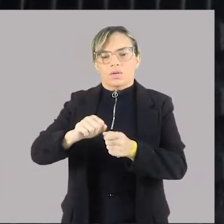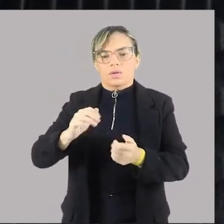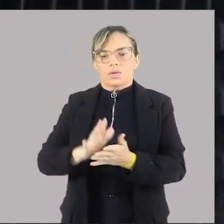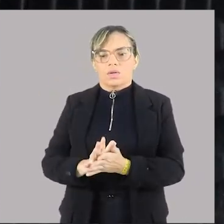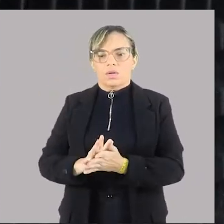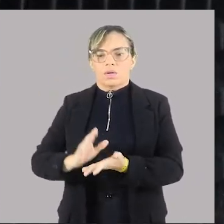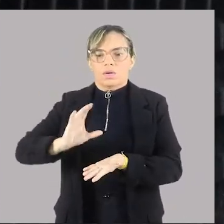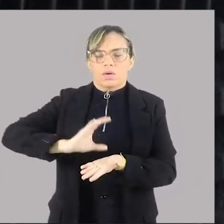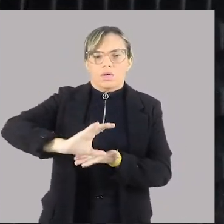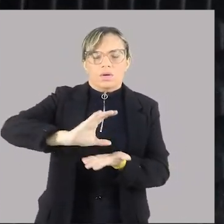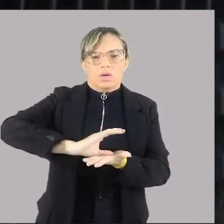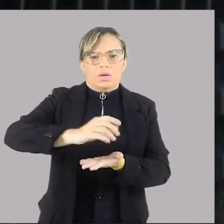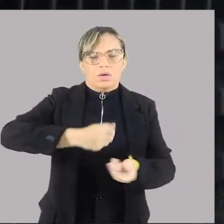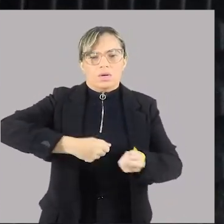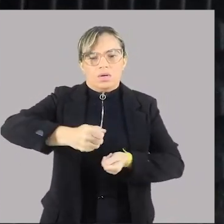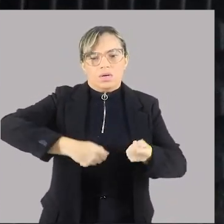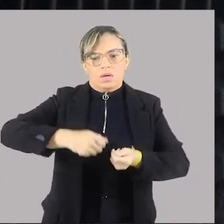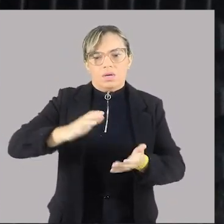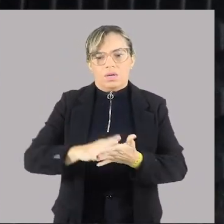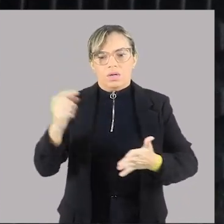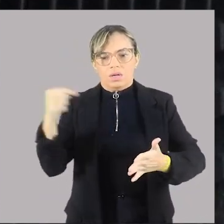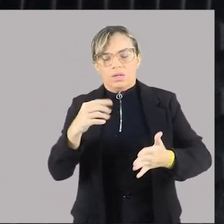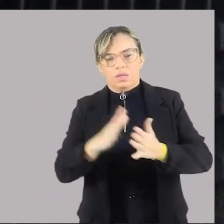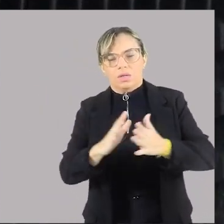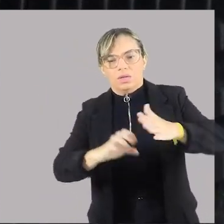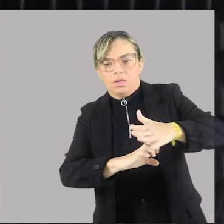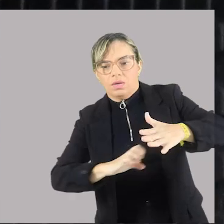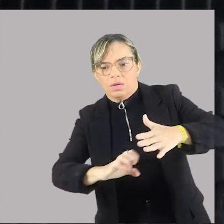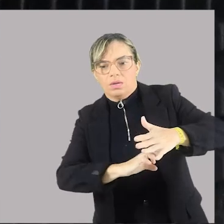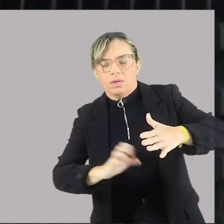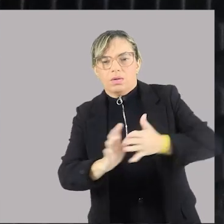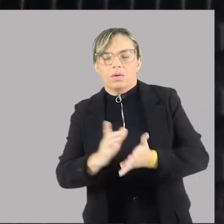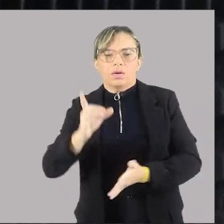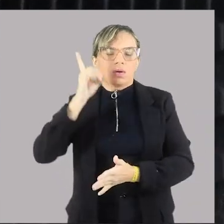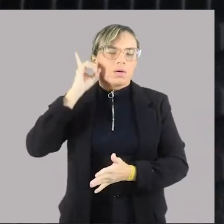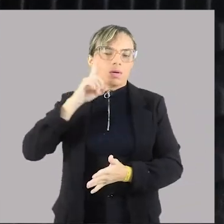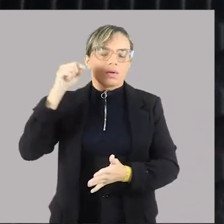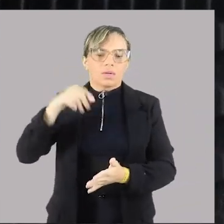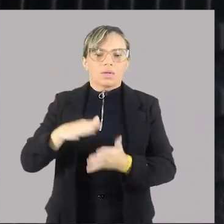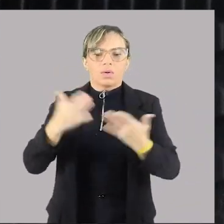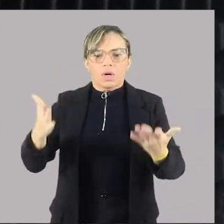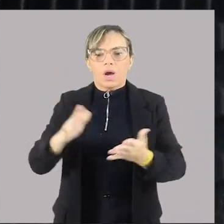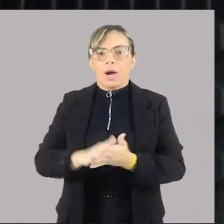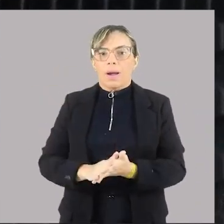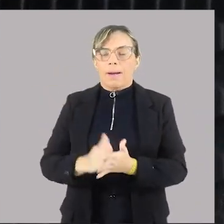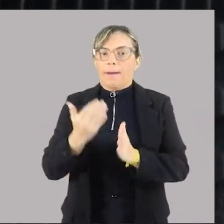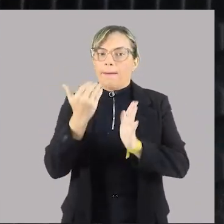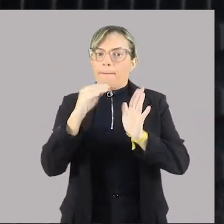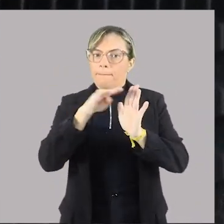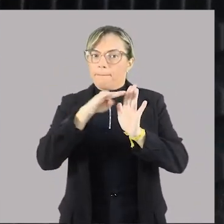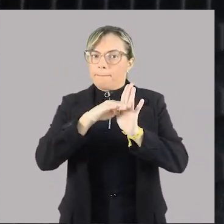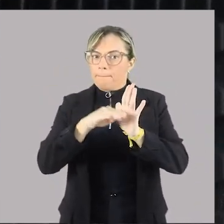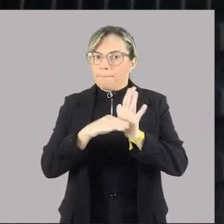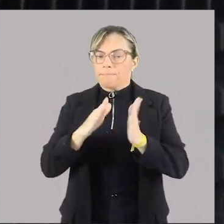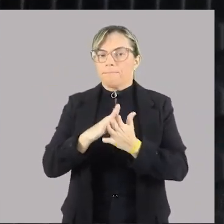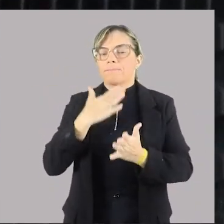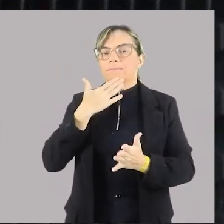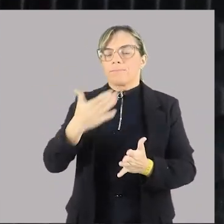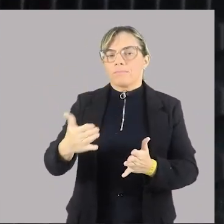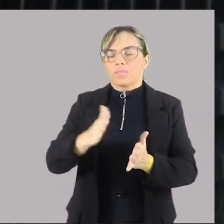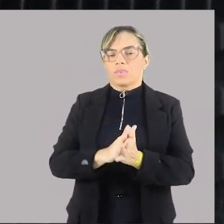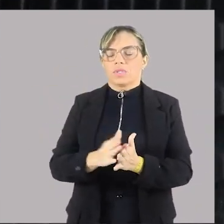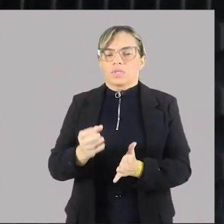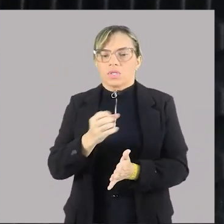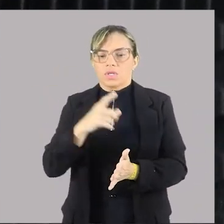e financiar essa siderúrgica, uma delas foi que o Brasil, de Vargas, do Estado